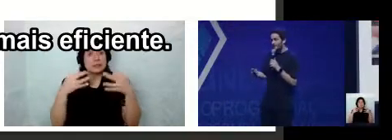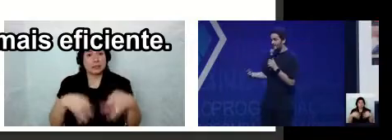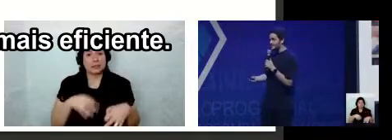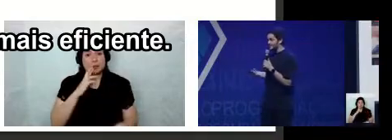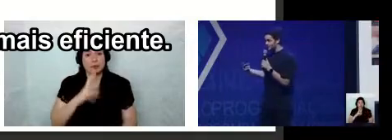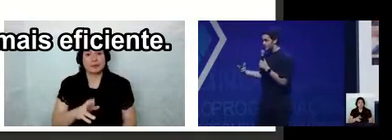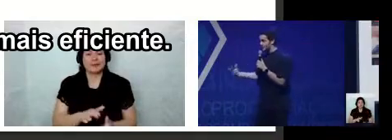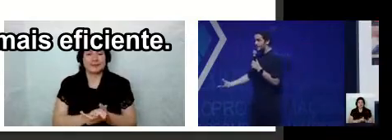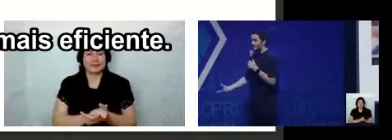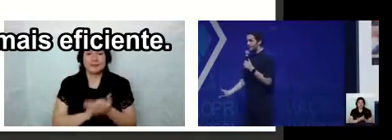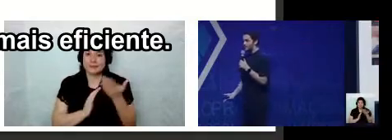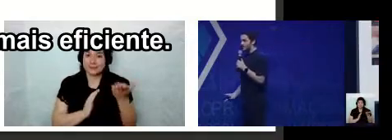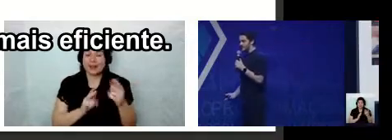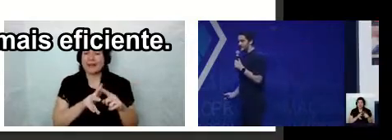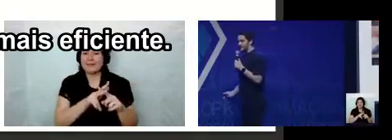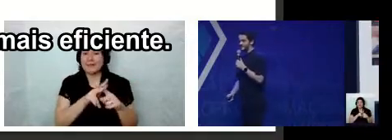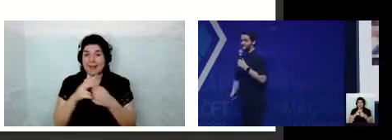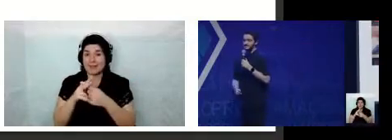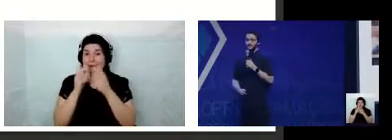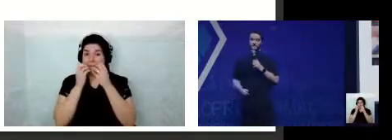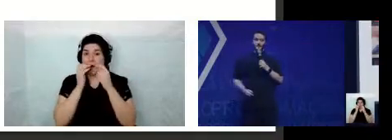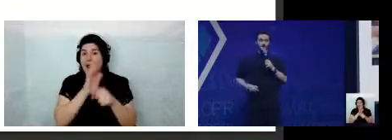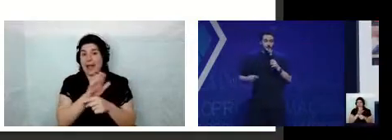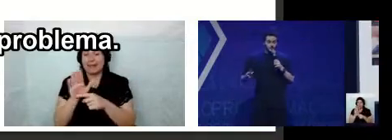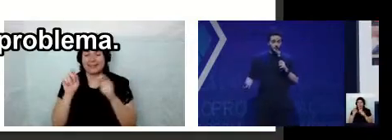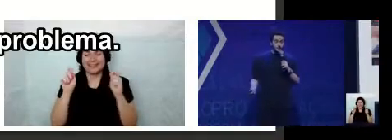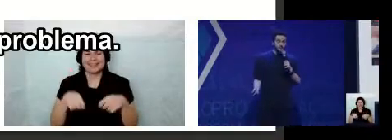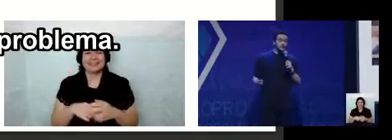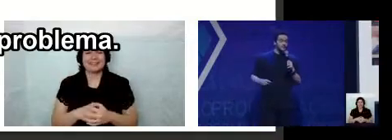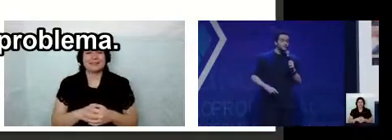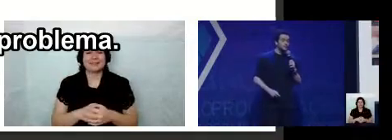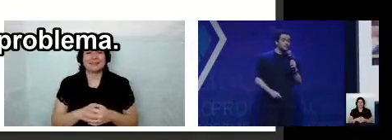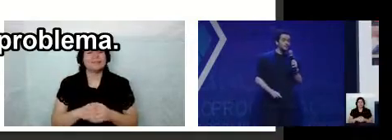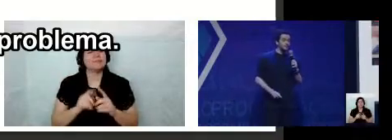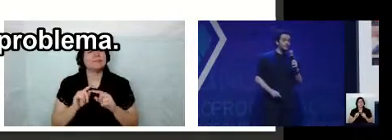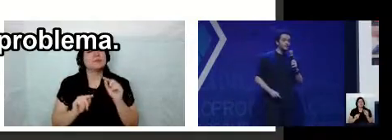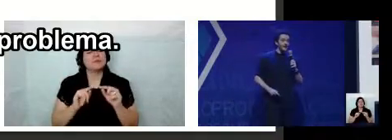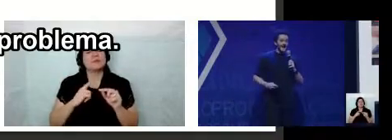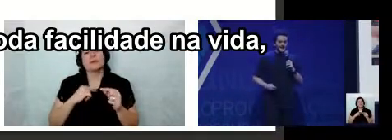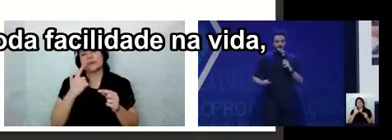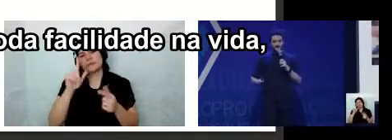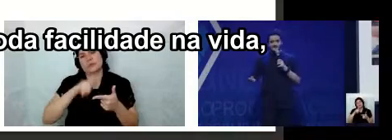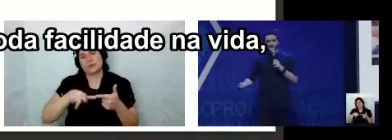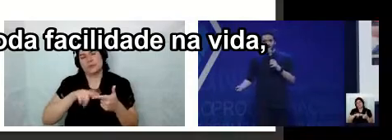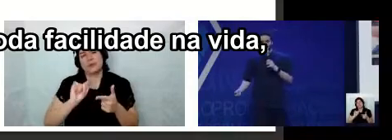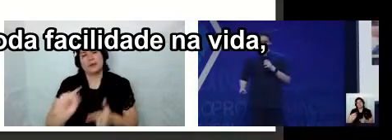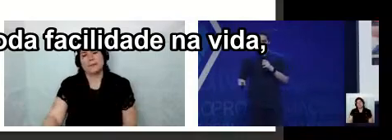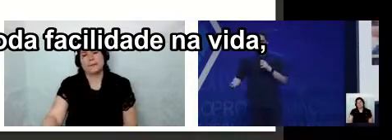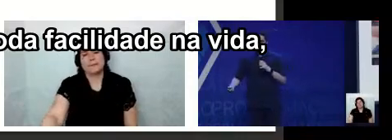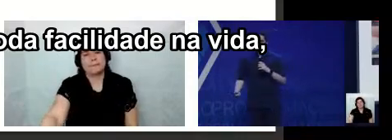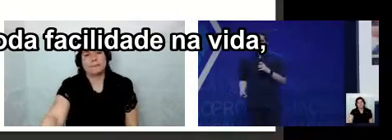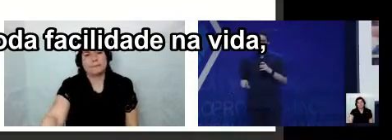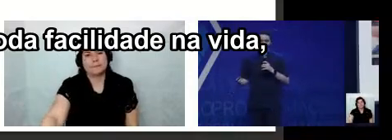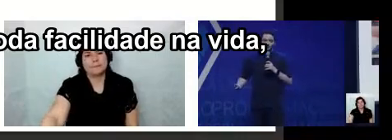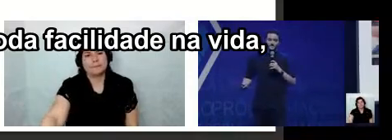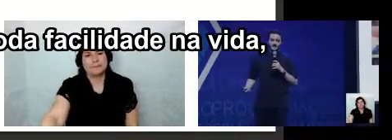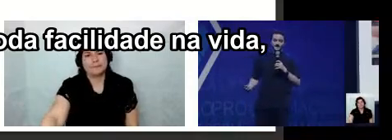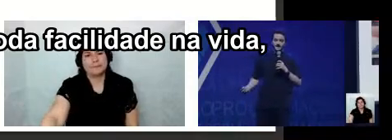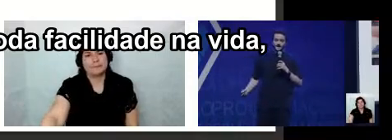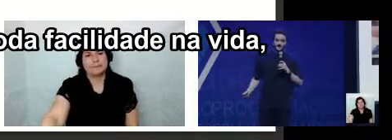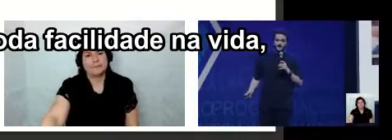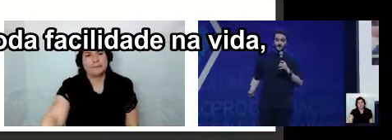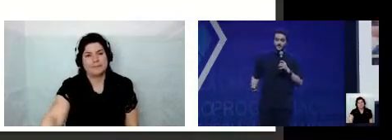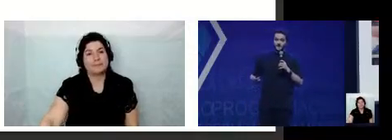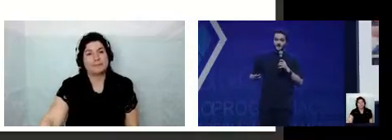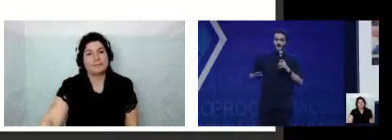Então a ferramenta te torna muito mais eficiente. Só que com isso tem um outro problema. Essa facilidade, como tudo na vida, como toda